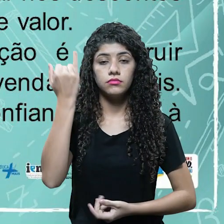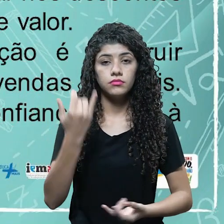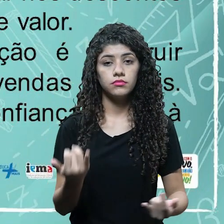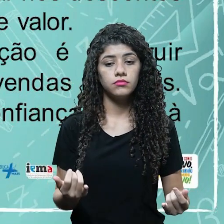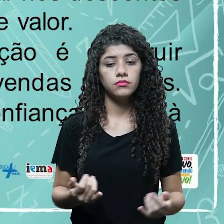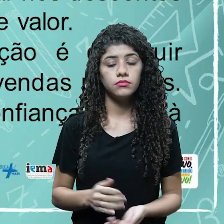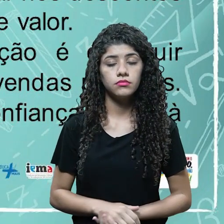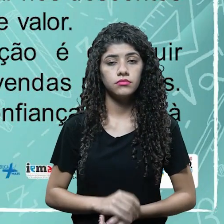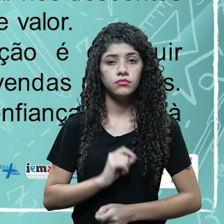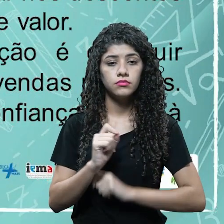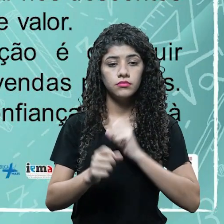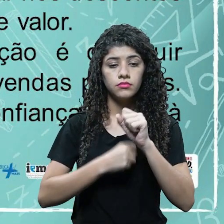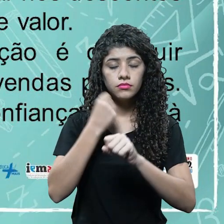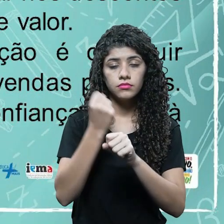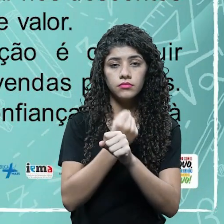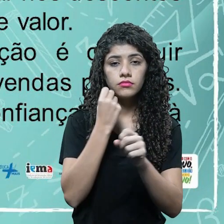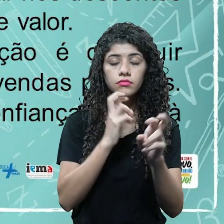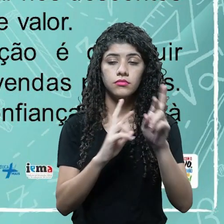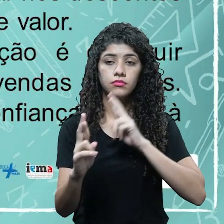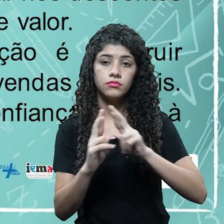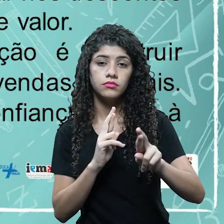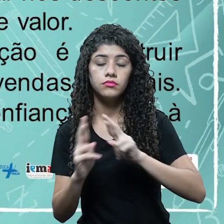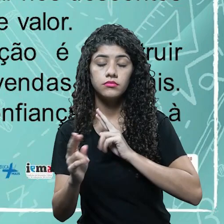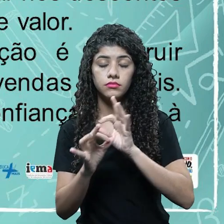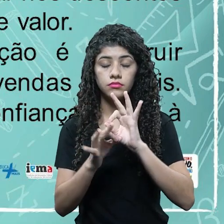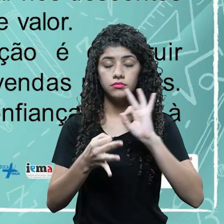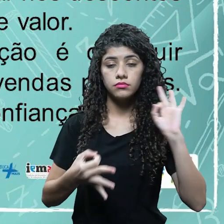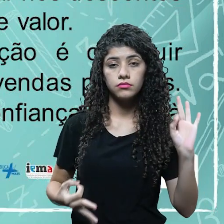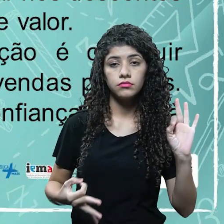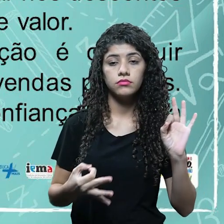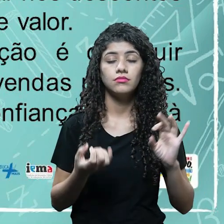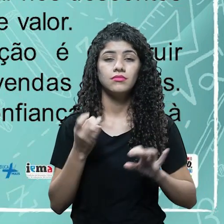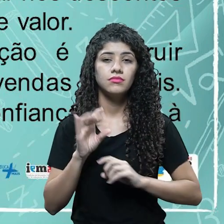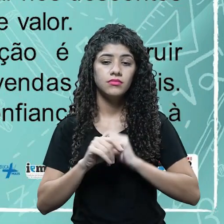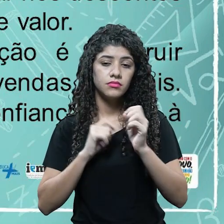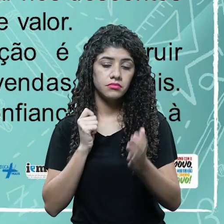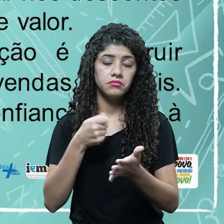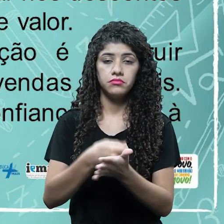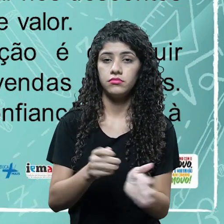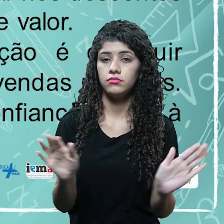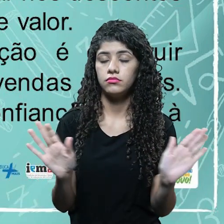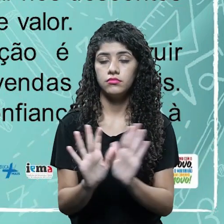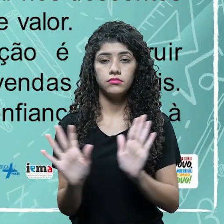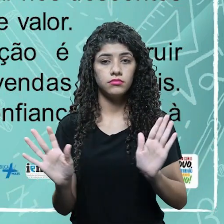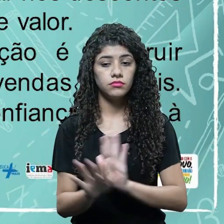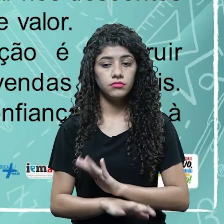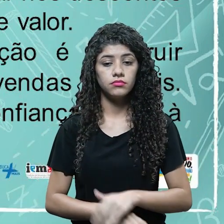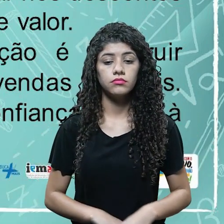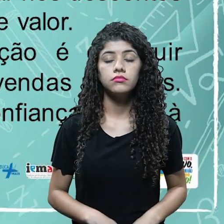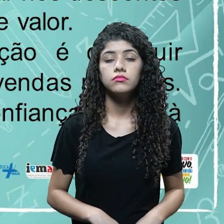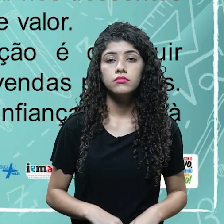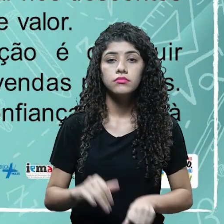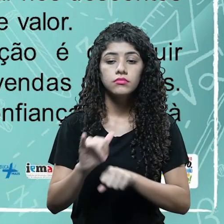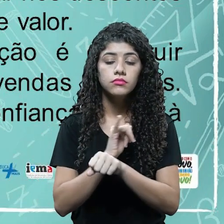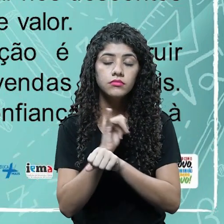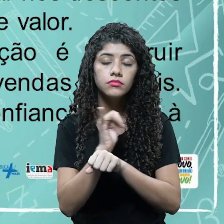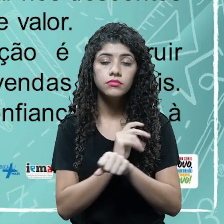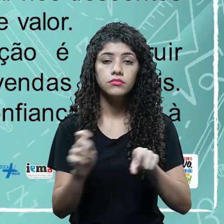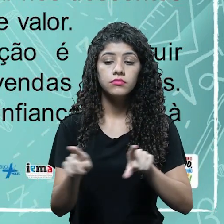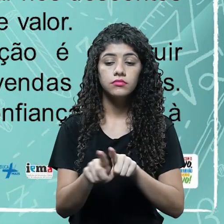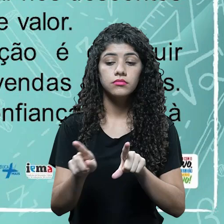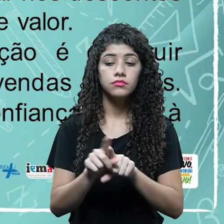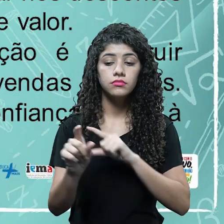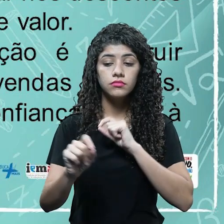intenção é construir relações comerciais duradouras e não somente vendas pontuais. Vale pensar nas estratégias de forma